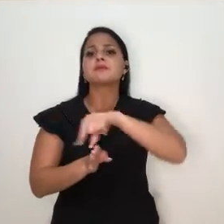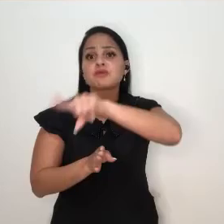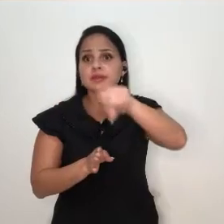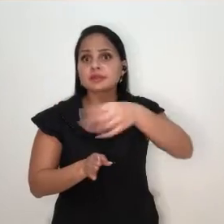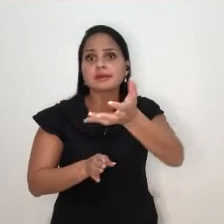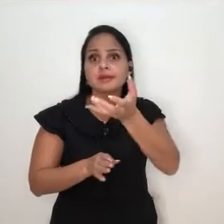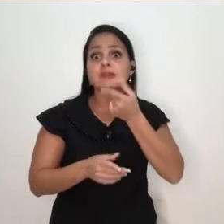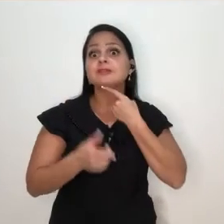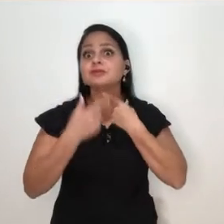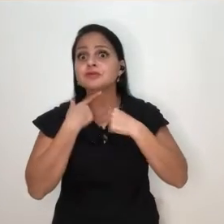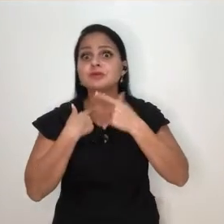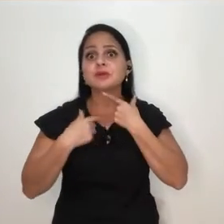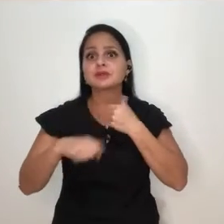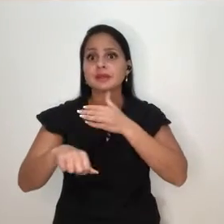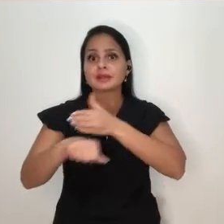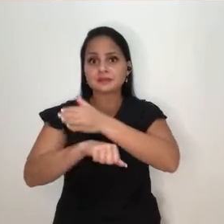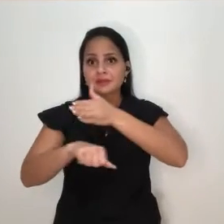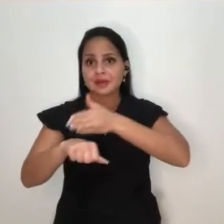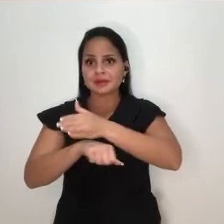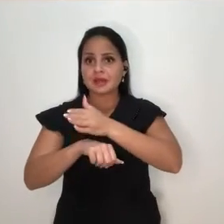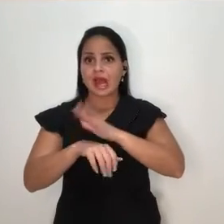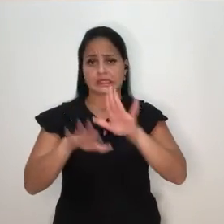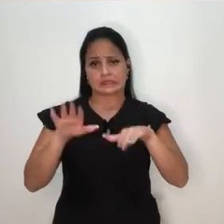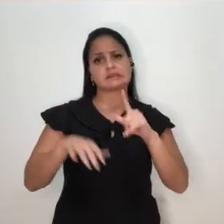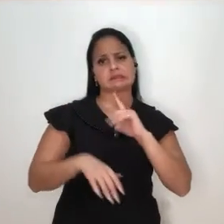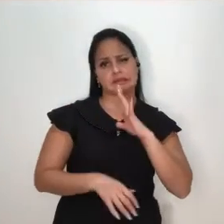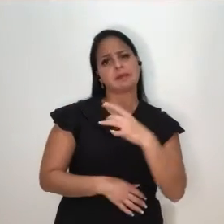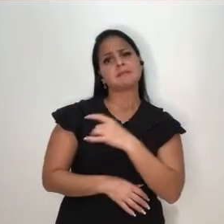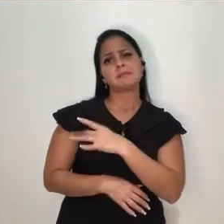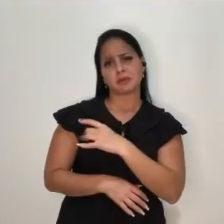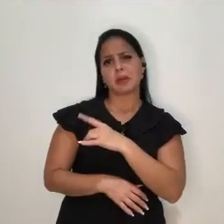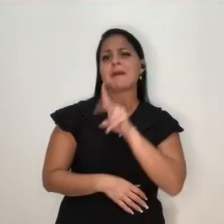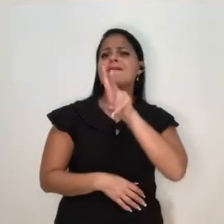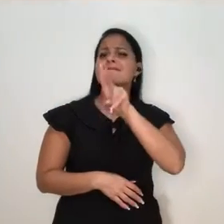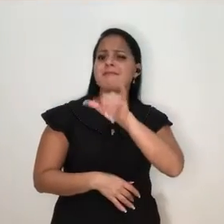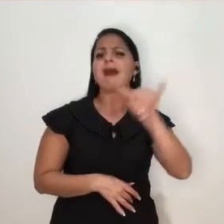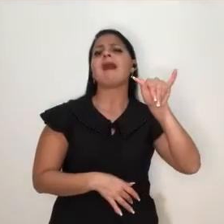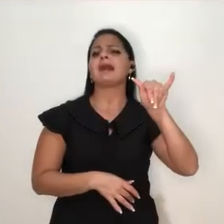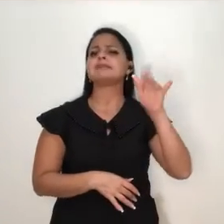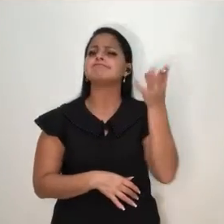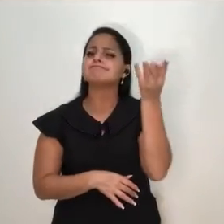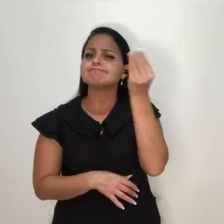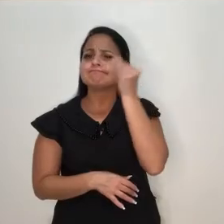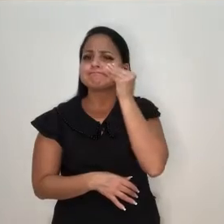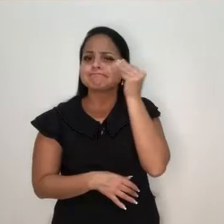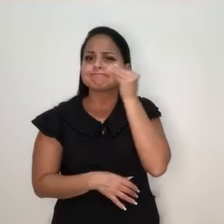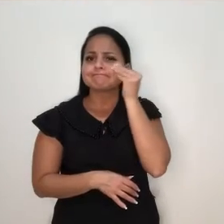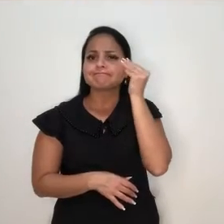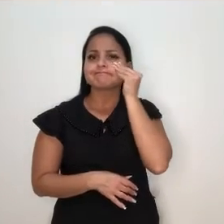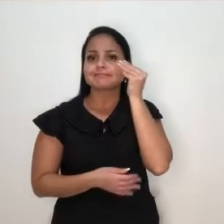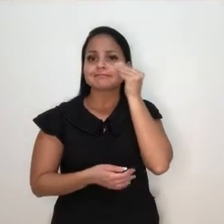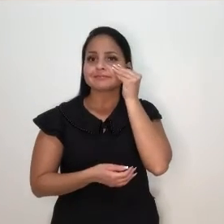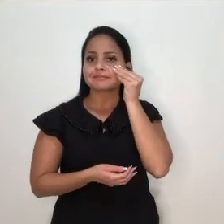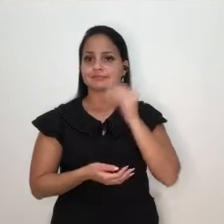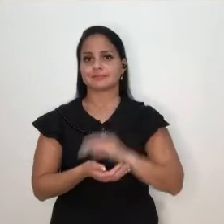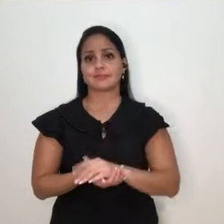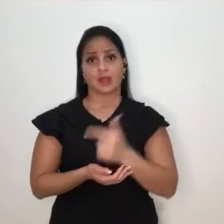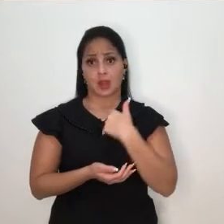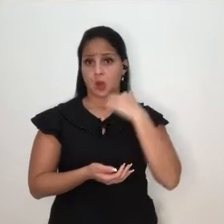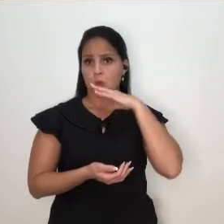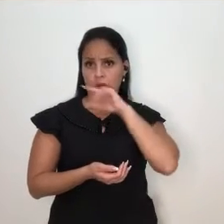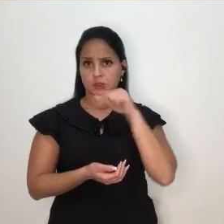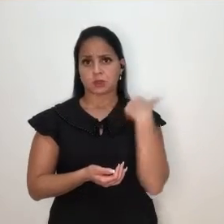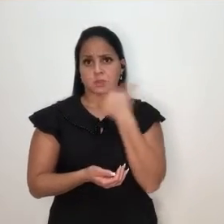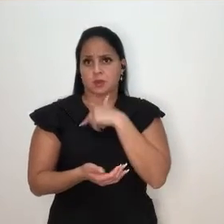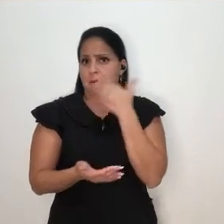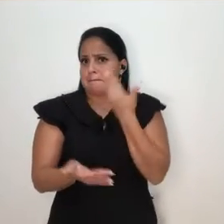quem quer participar, para quem tem um pouco de medo, vai, arrisca. Eu acho que a gente não